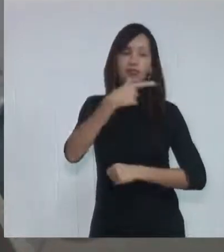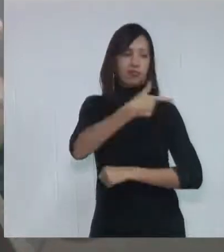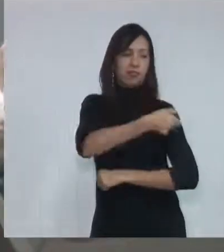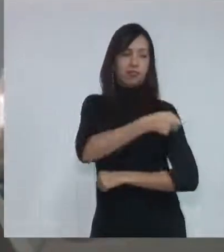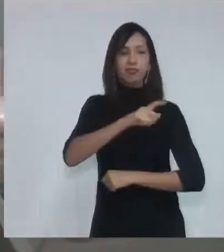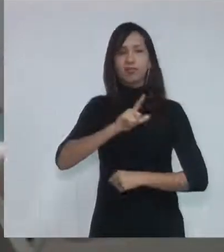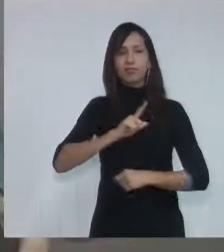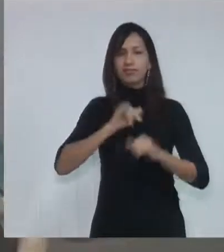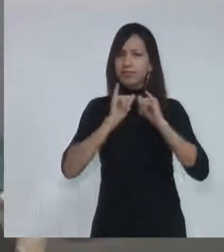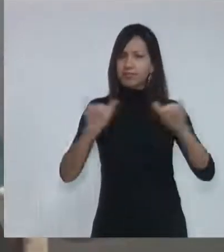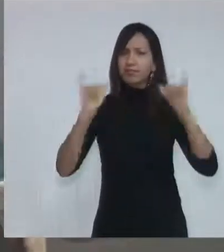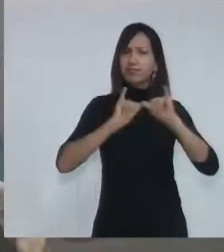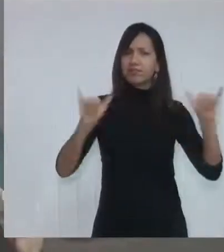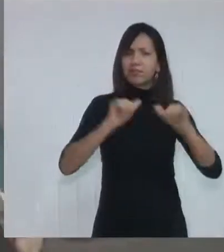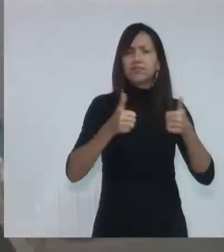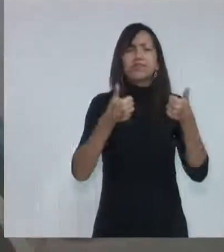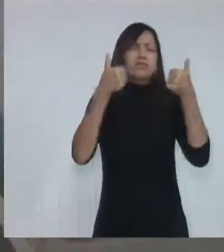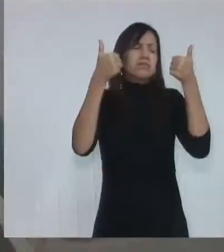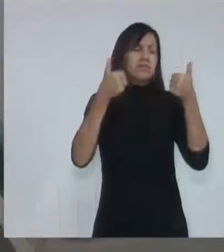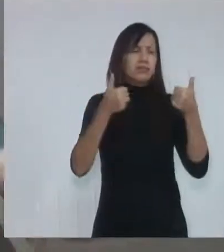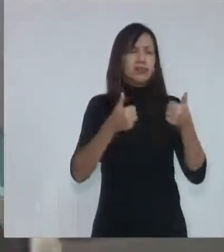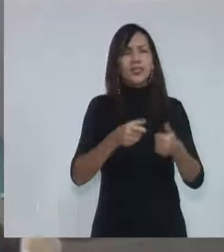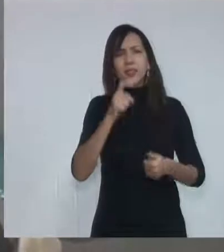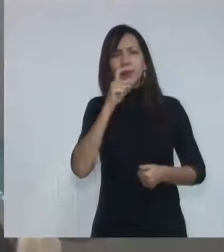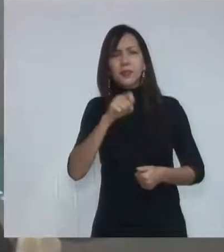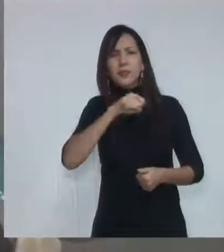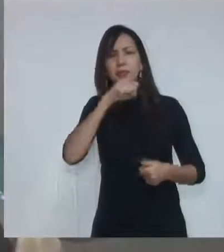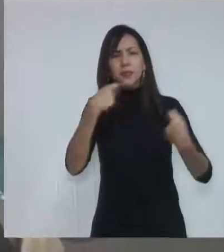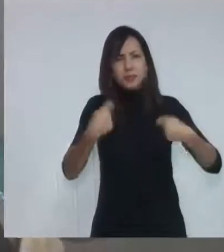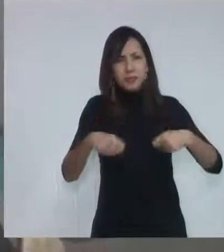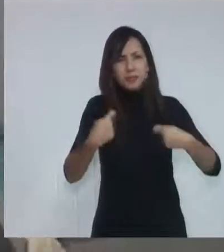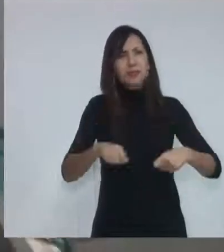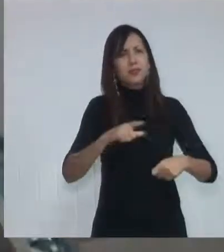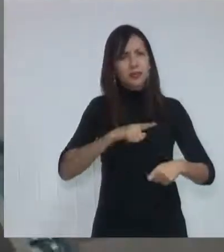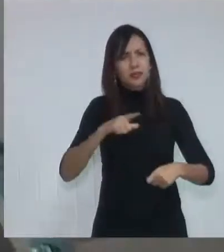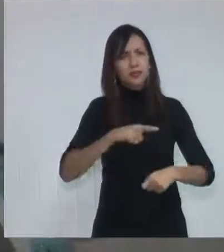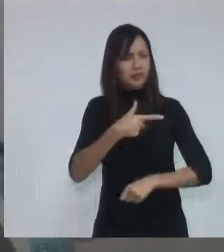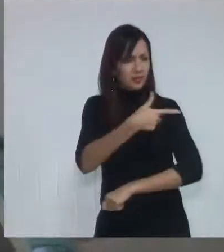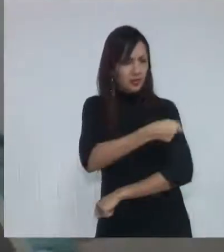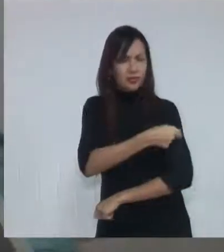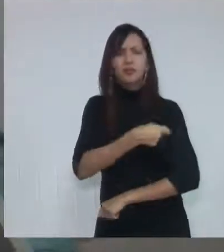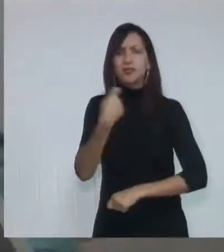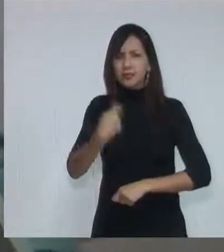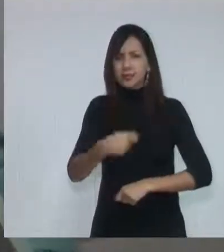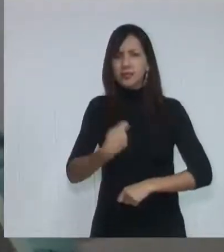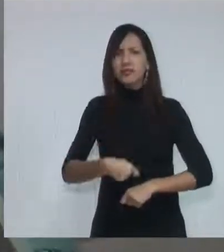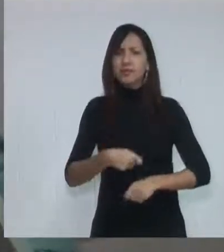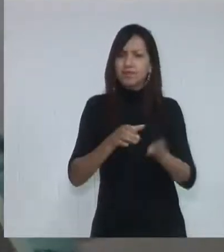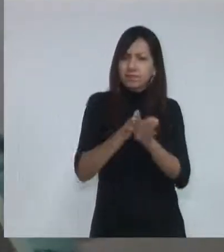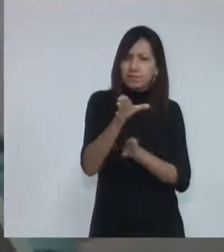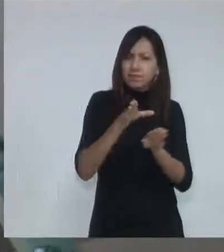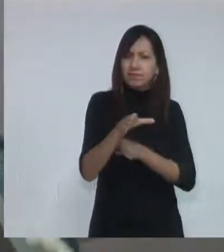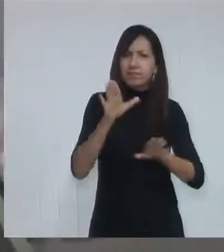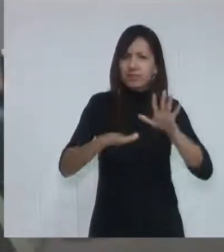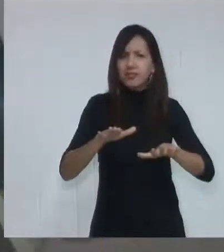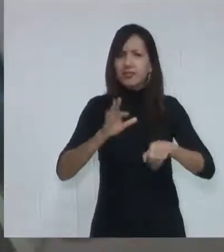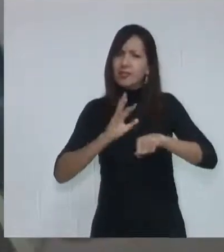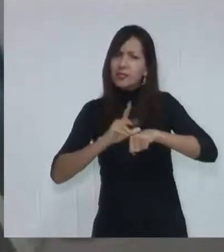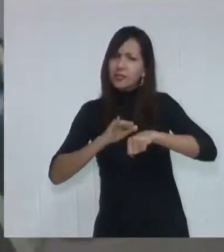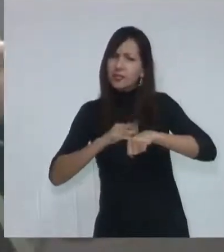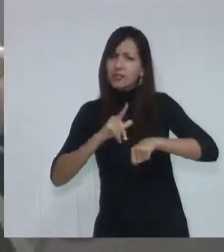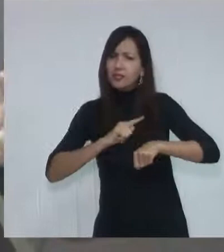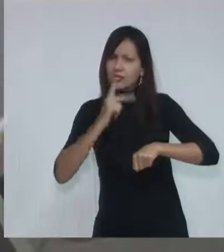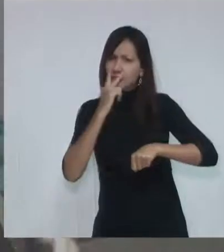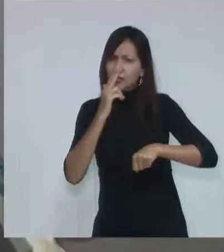quanto mais propaganda, melhor, não é? Os pais necessitam também de um alerta. Muitas vezes a doença pode parecer, ou